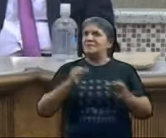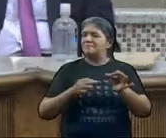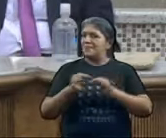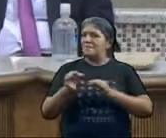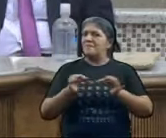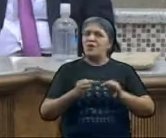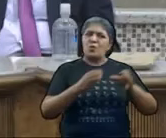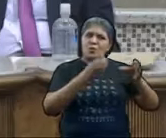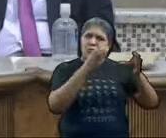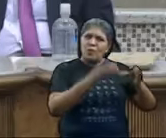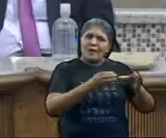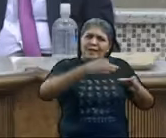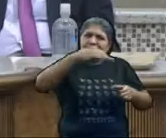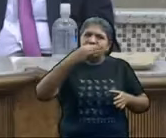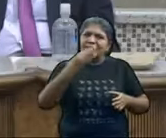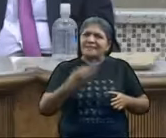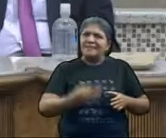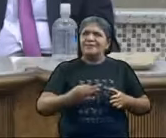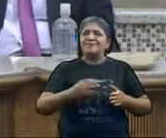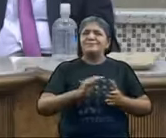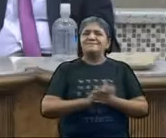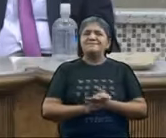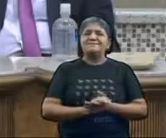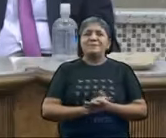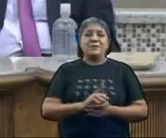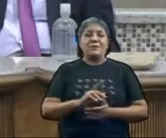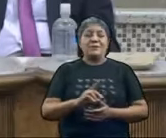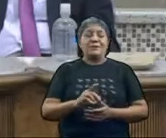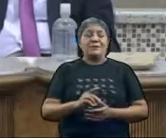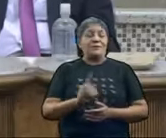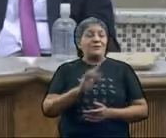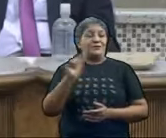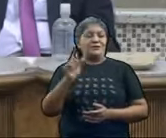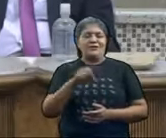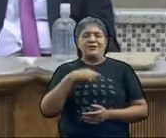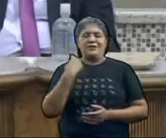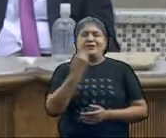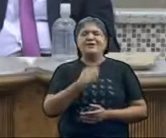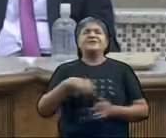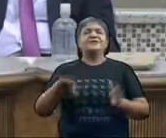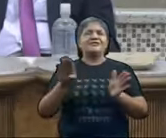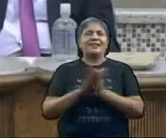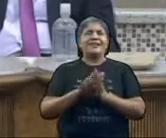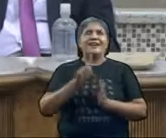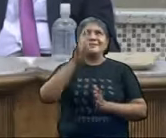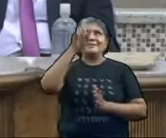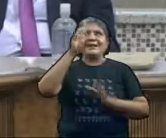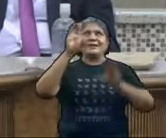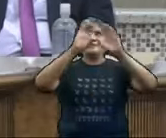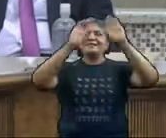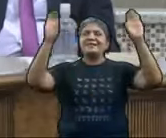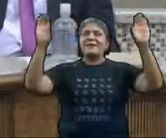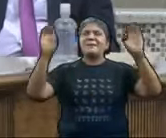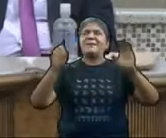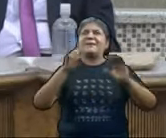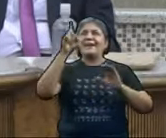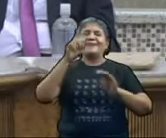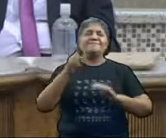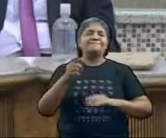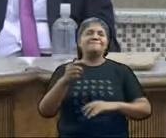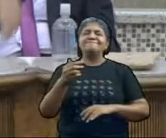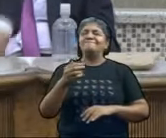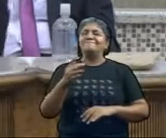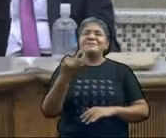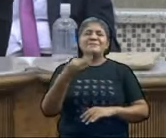lugar literal. E o dia que nós pisarmos os nossos pés lá, o texto diz: lá não haverá mais dor.